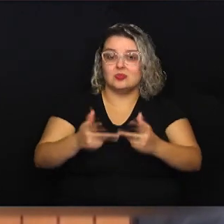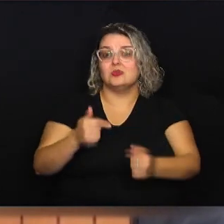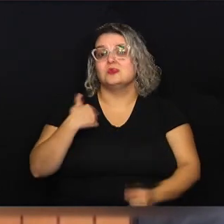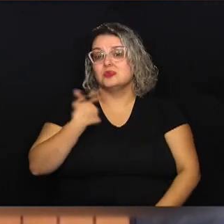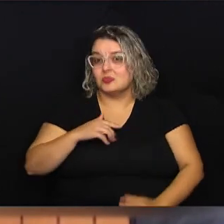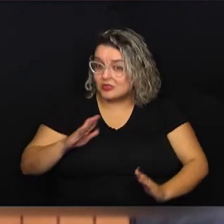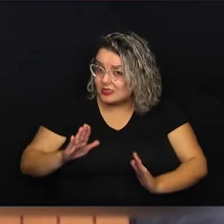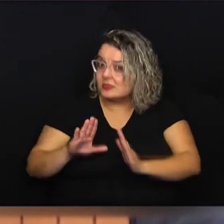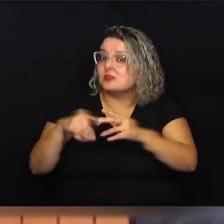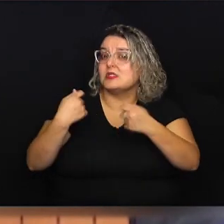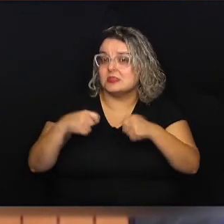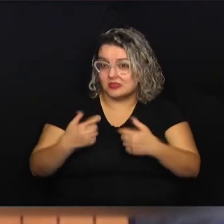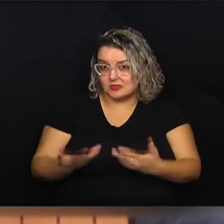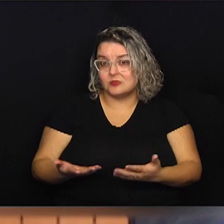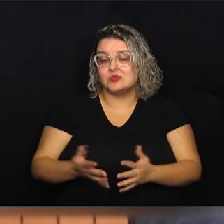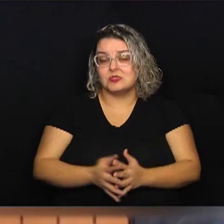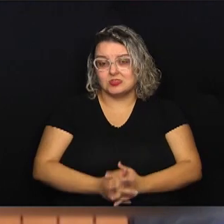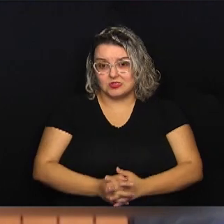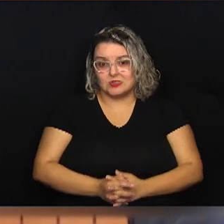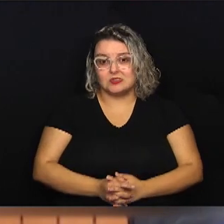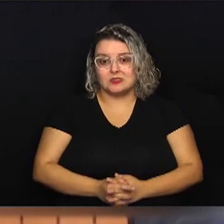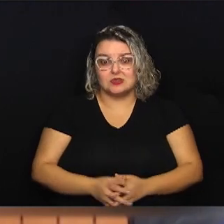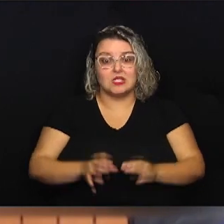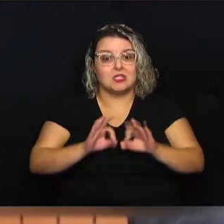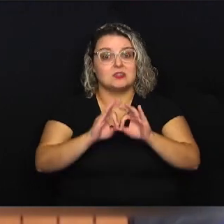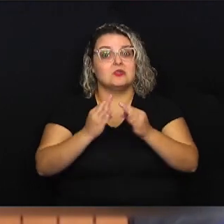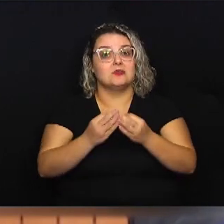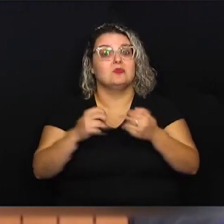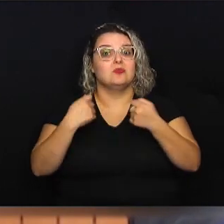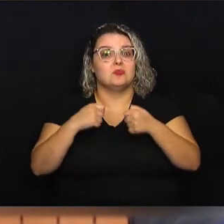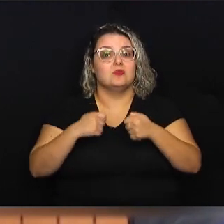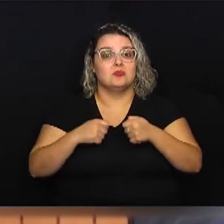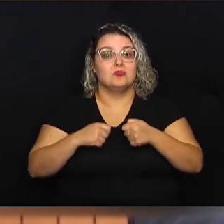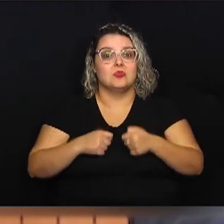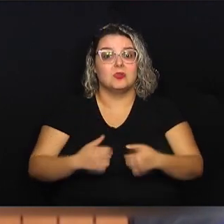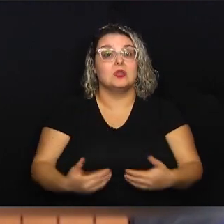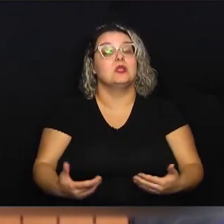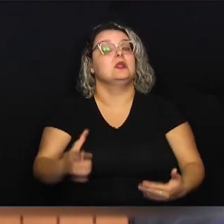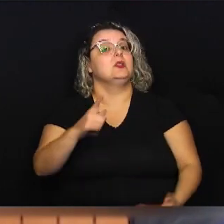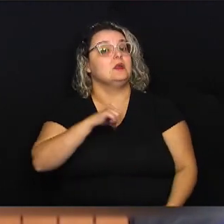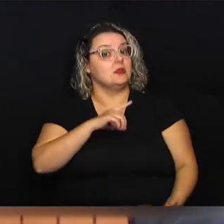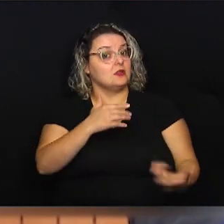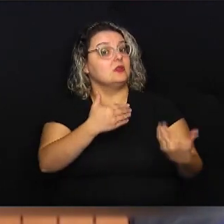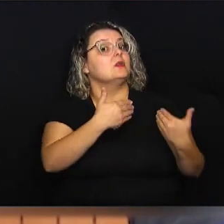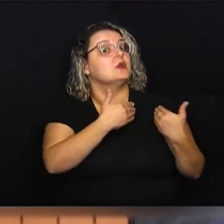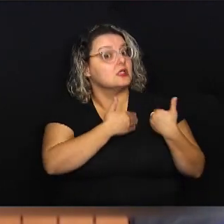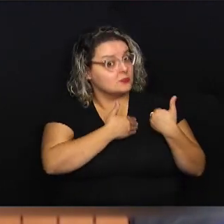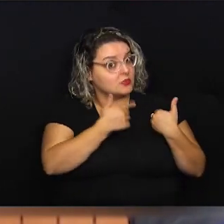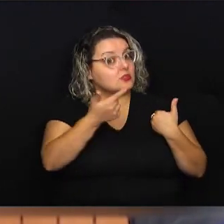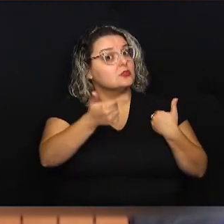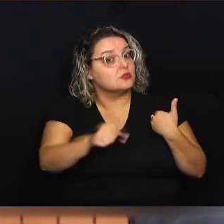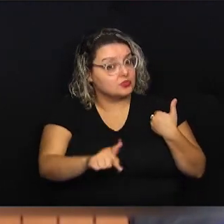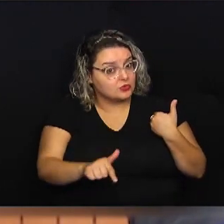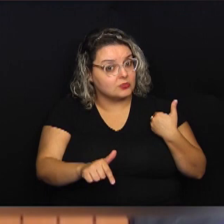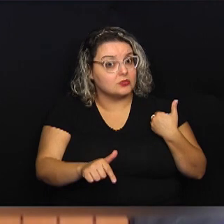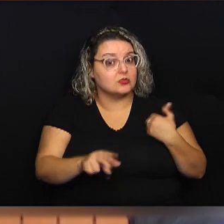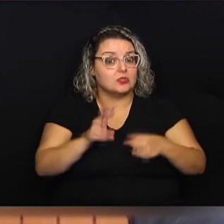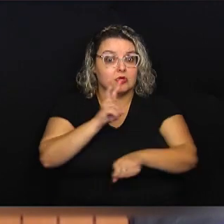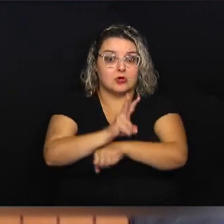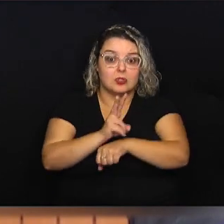frente. As famílias precisam ser chamadas à responsabilidade, a cuidar melhor dos